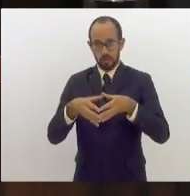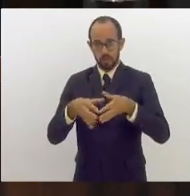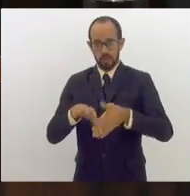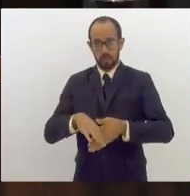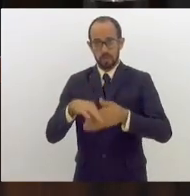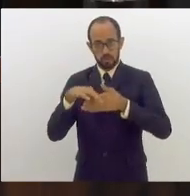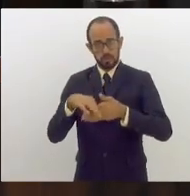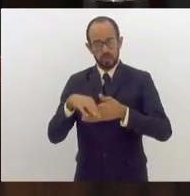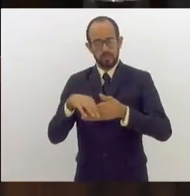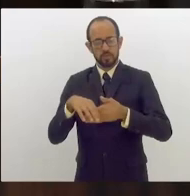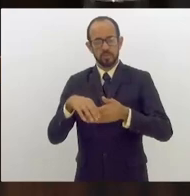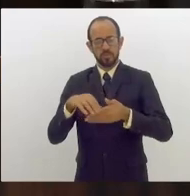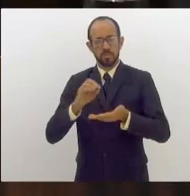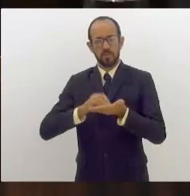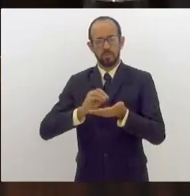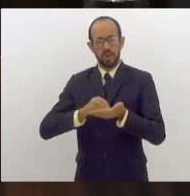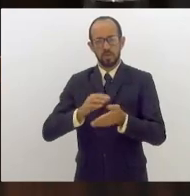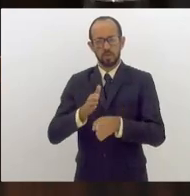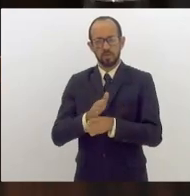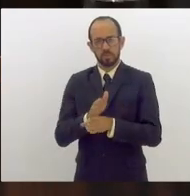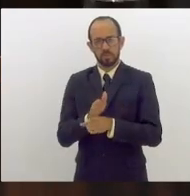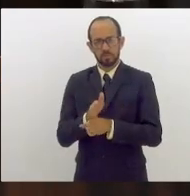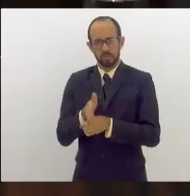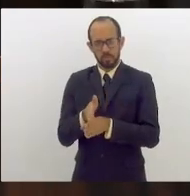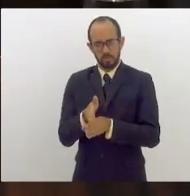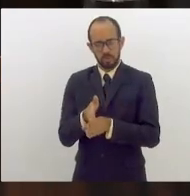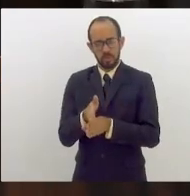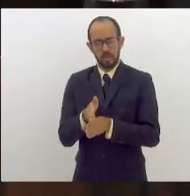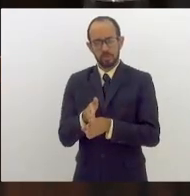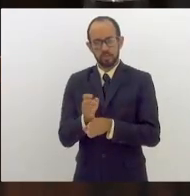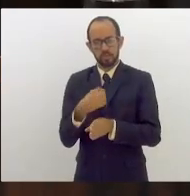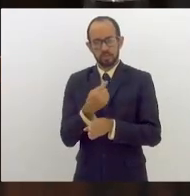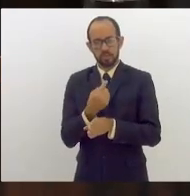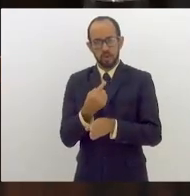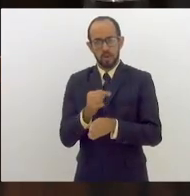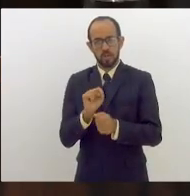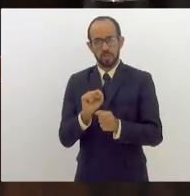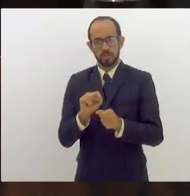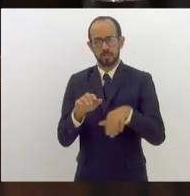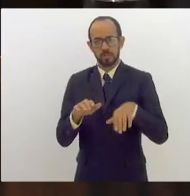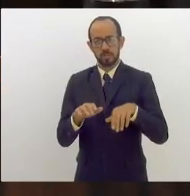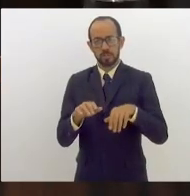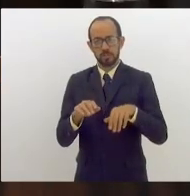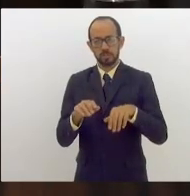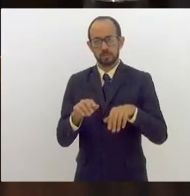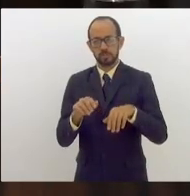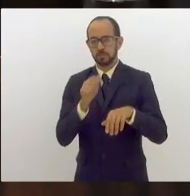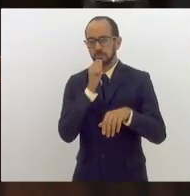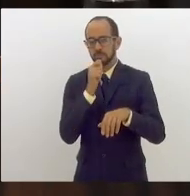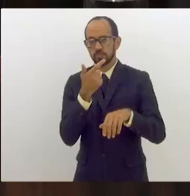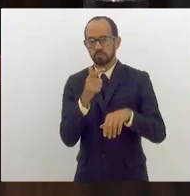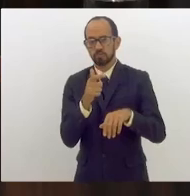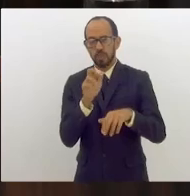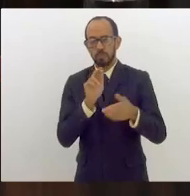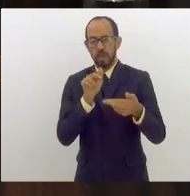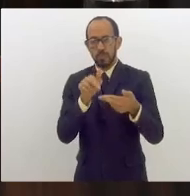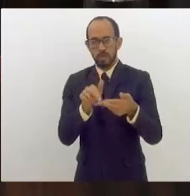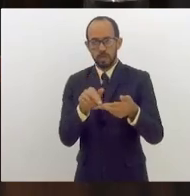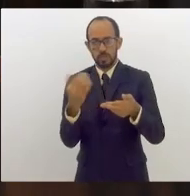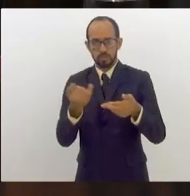no momento do início da cerimônia e a gente acabou não fazendo aqui uma referência que eu jogo muito